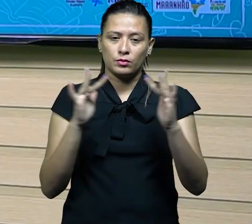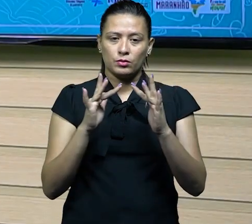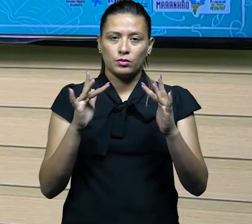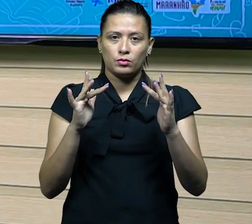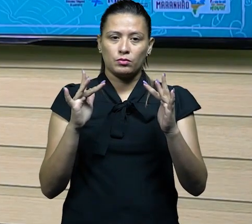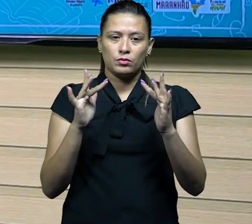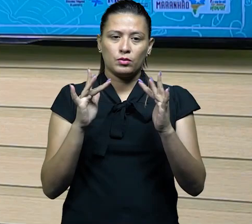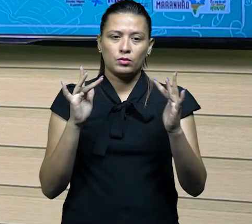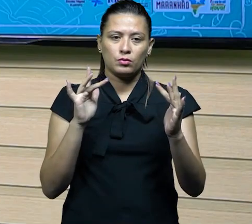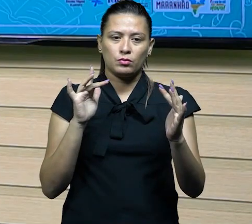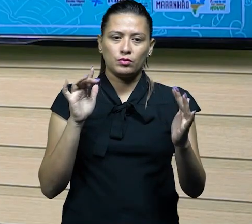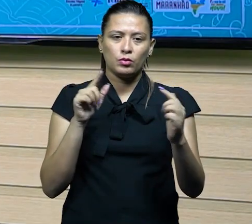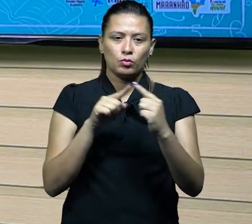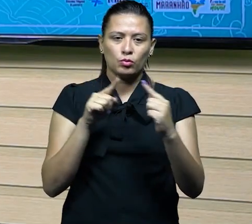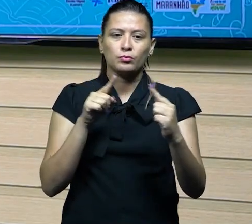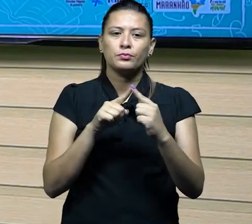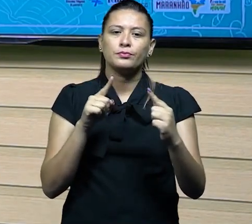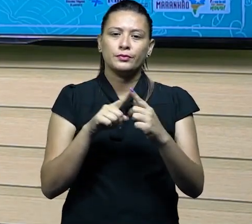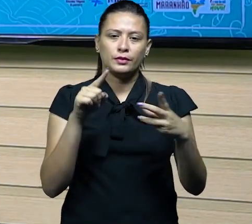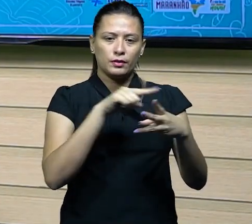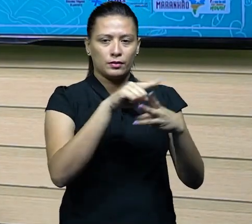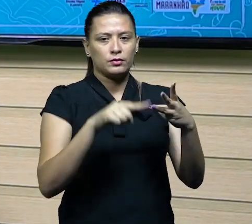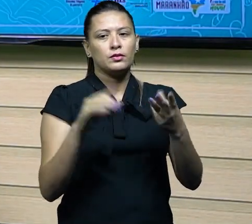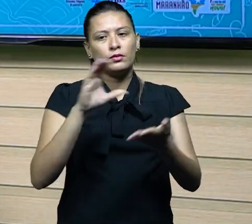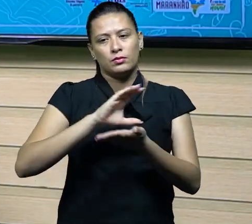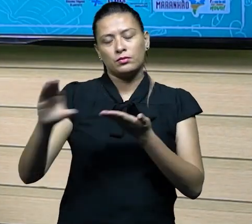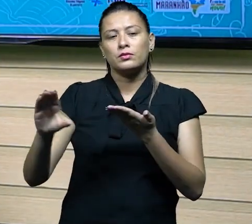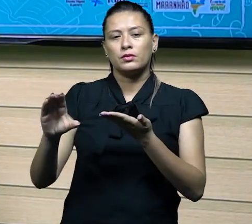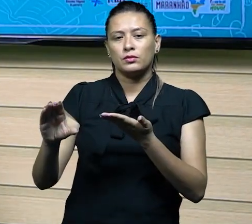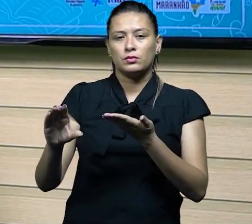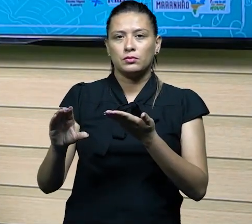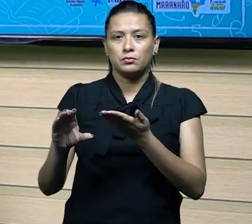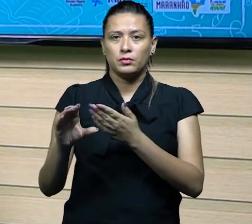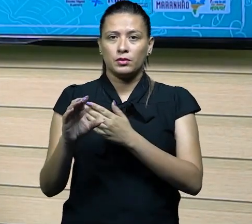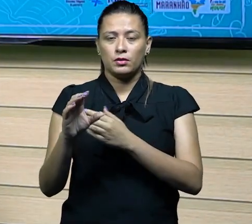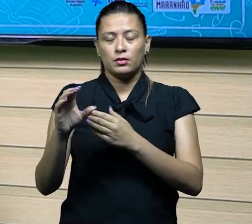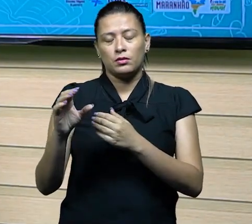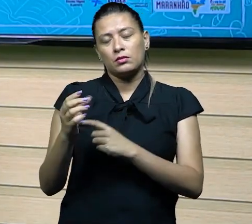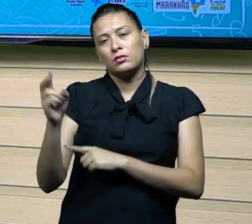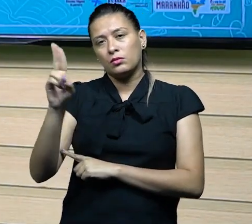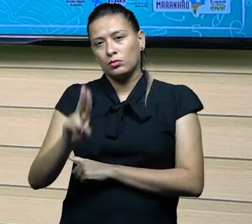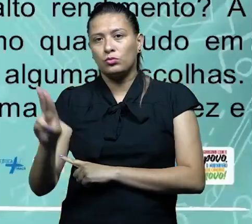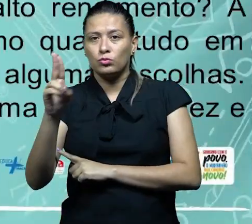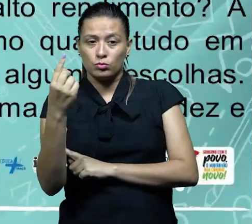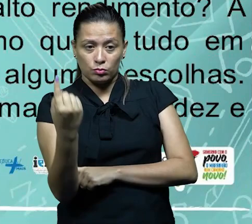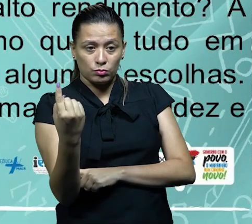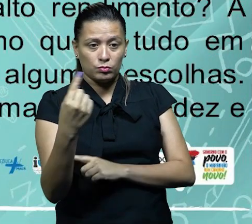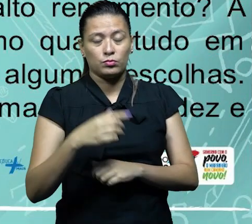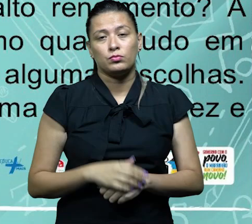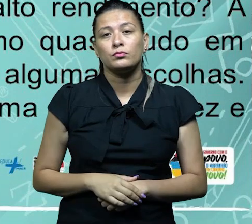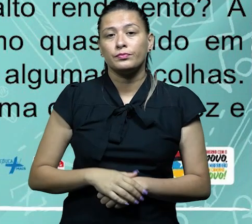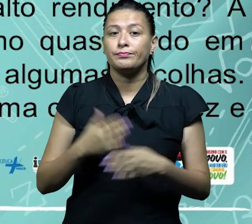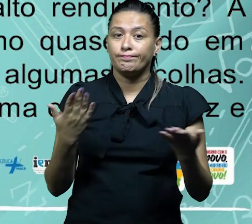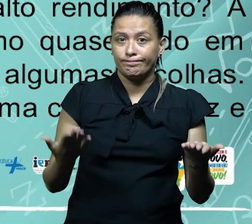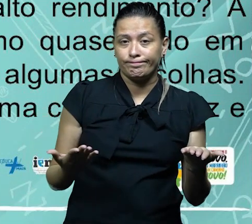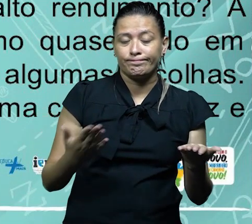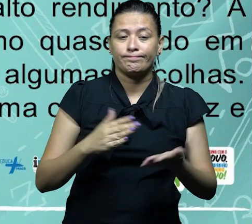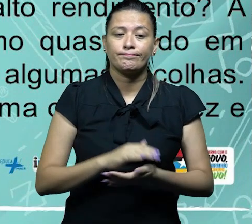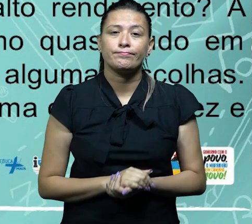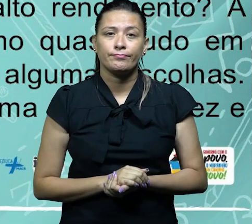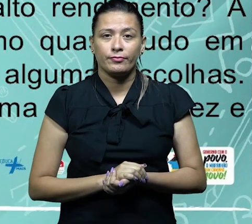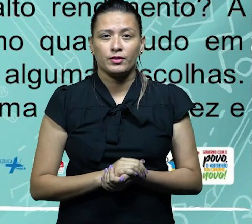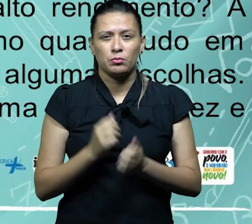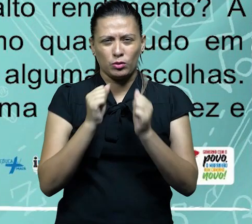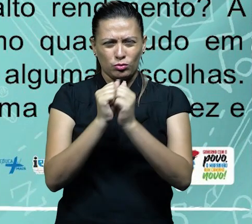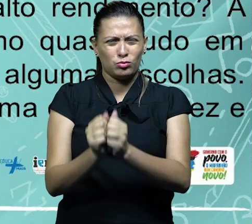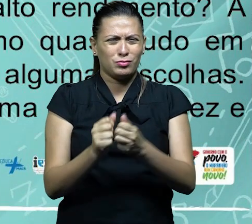Eu consigo juntar os três, o risco, a rentabilidade e a liquidez, em uma mesma aplicação? Certo? É possível encontrar uma aplicação